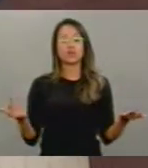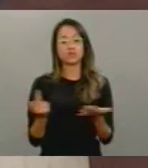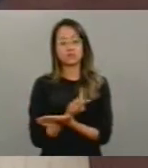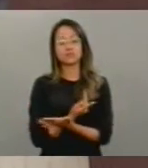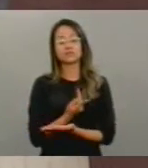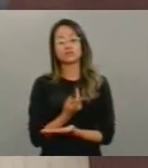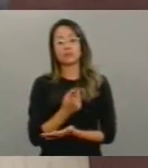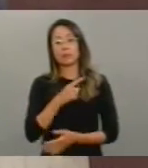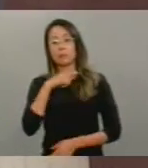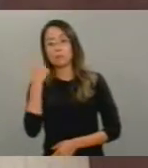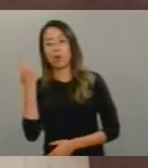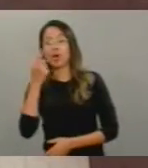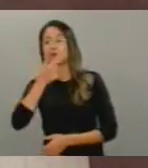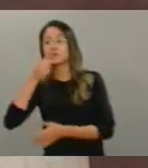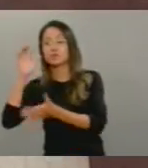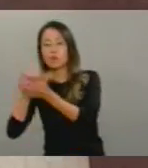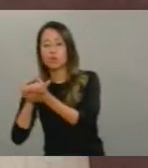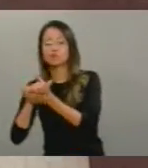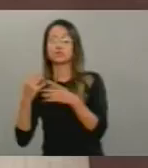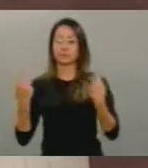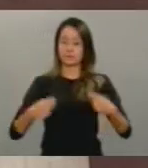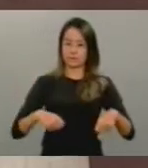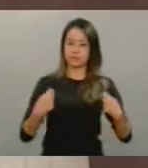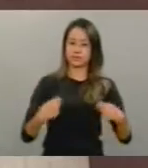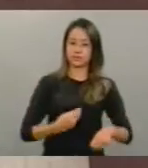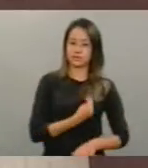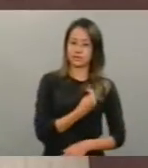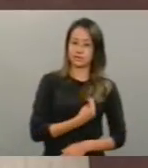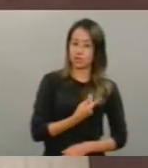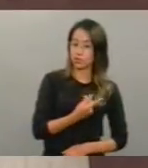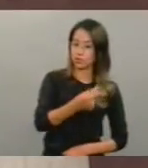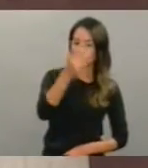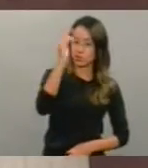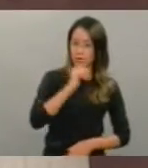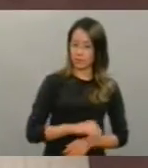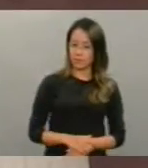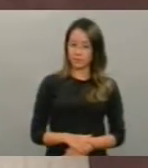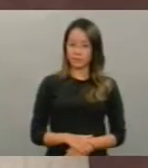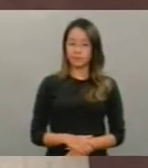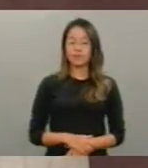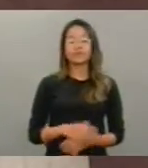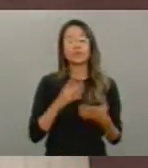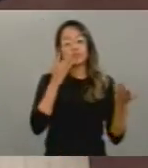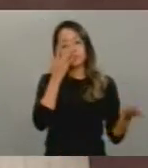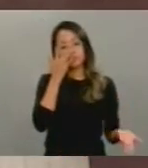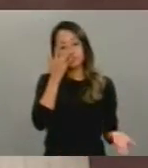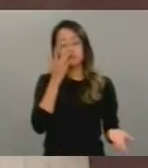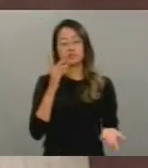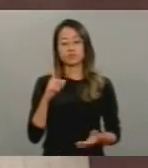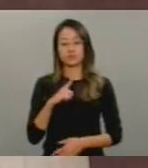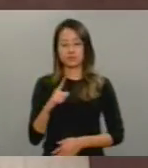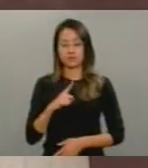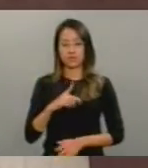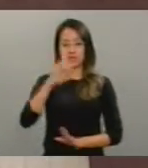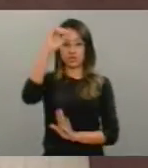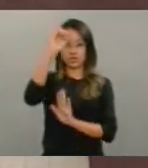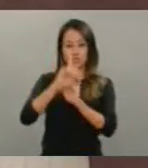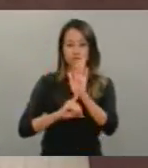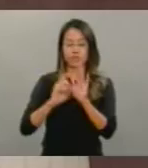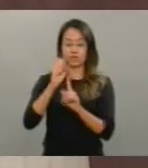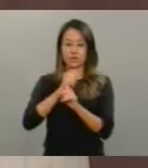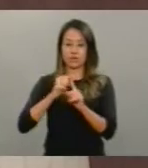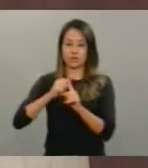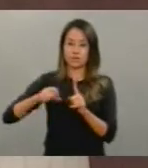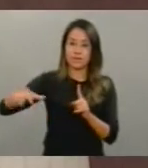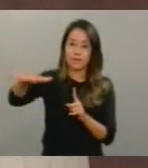precarizadas. Portanto, os ataques aos direitos trabalhistas, os ataques aos direitos sociais e previdenciários,